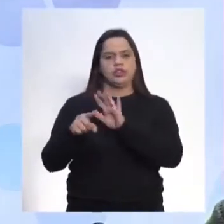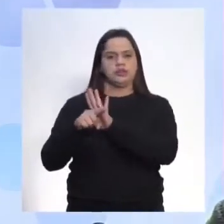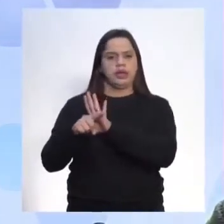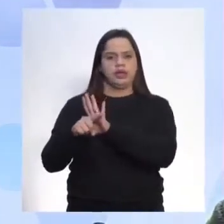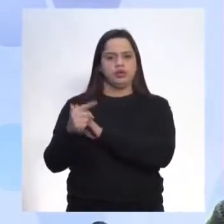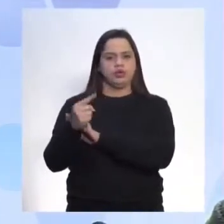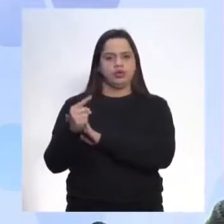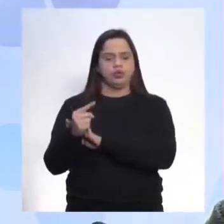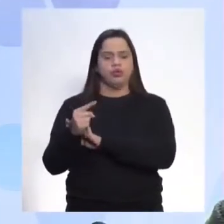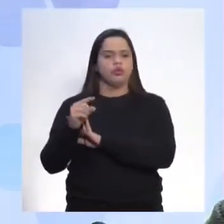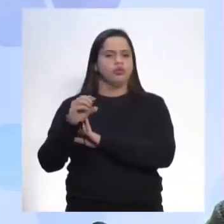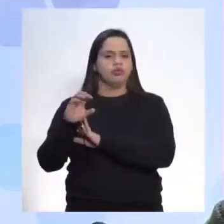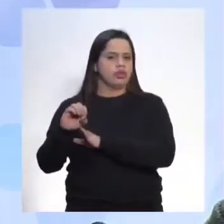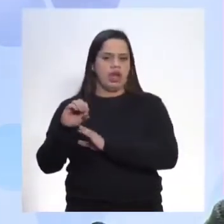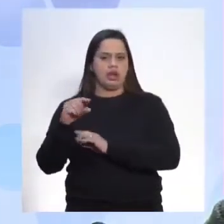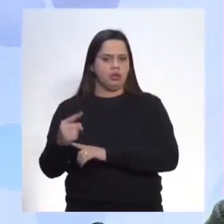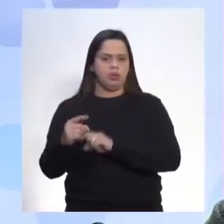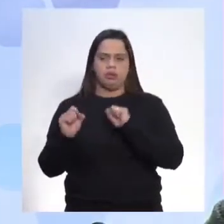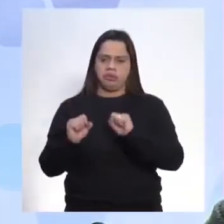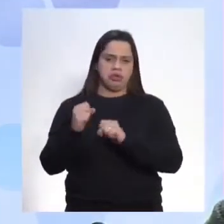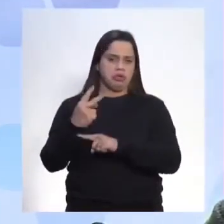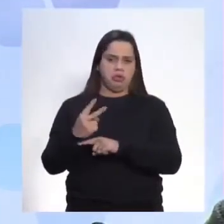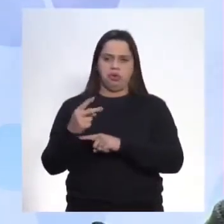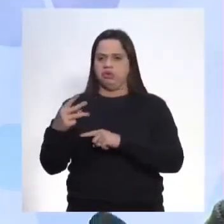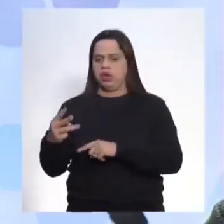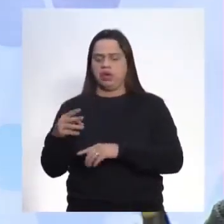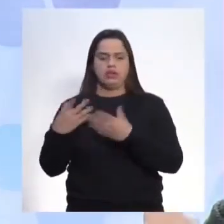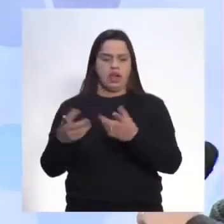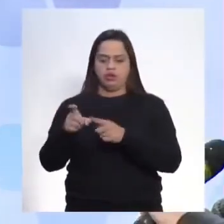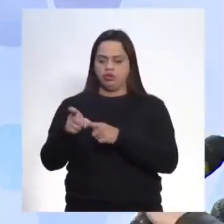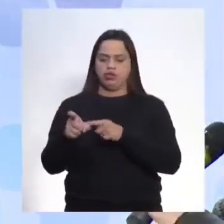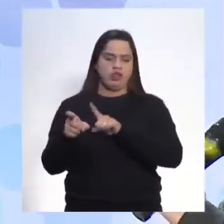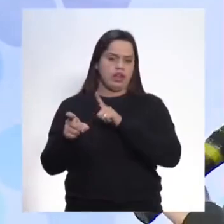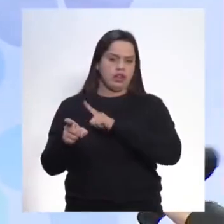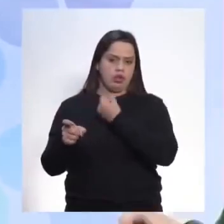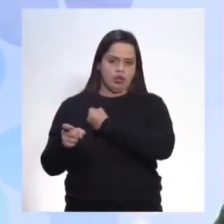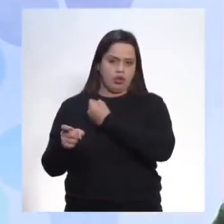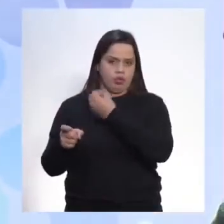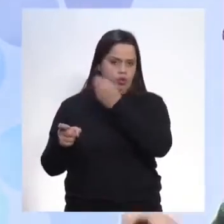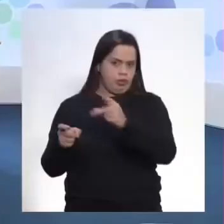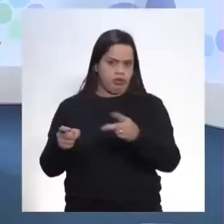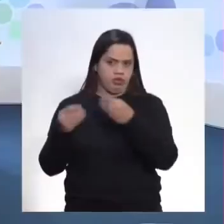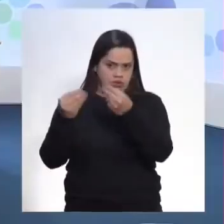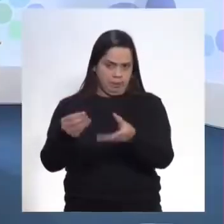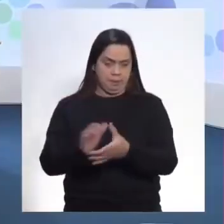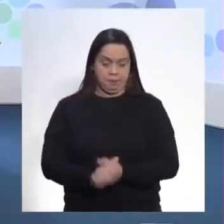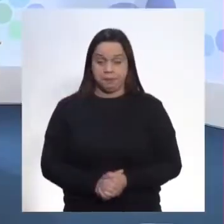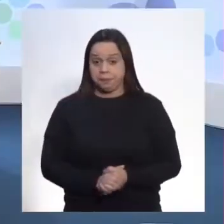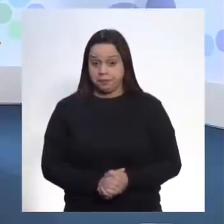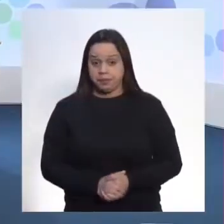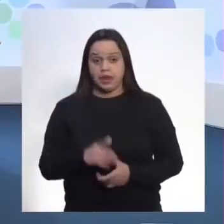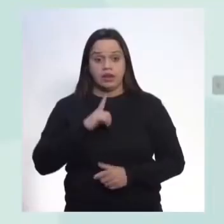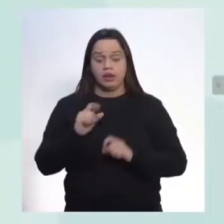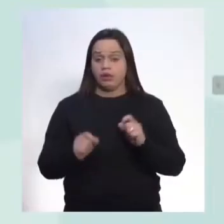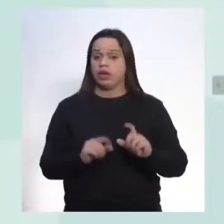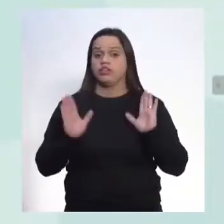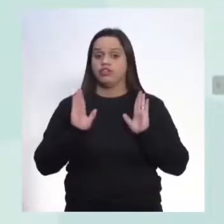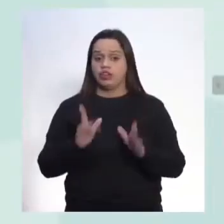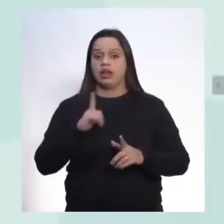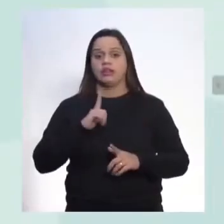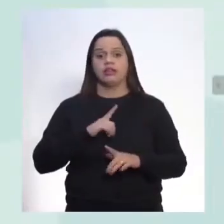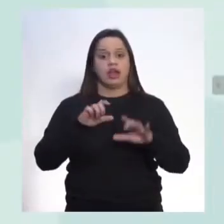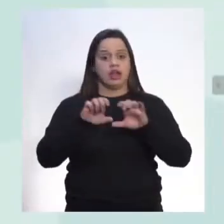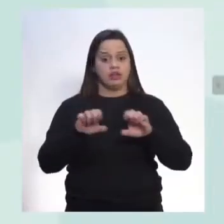1, 0, 1, poderia ter o 2, poderia ter o 3 e assim por diante. Beleza? Então o que a gente vai fazer aqui? Temos a expressão